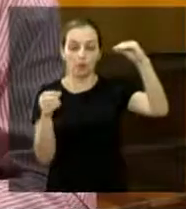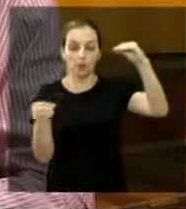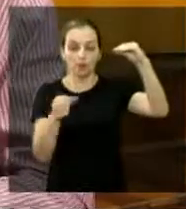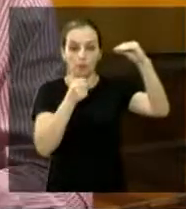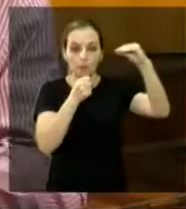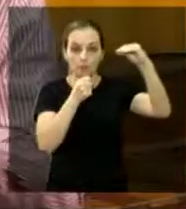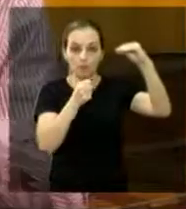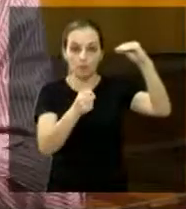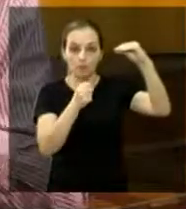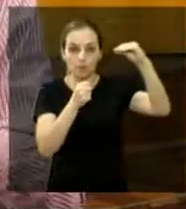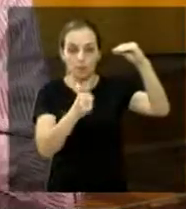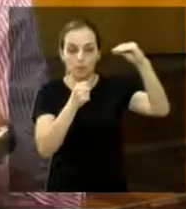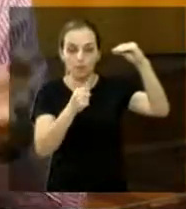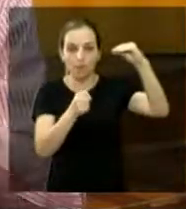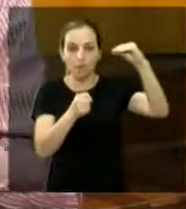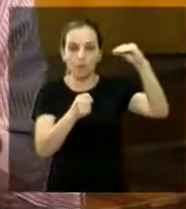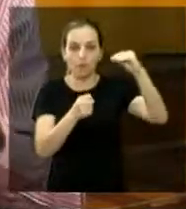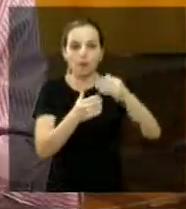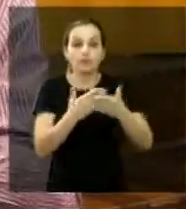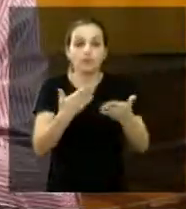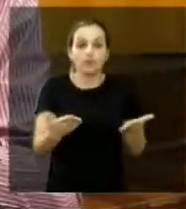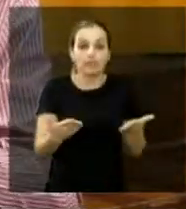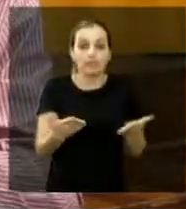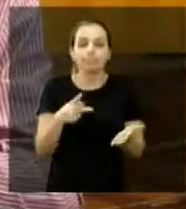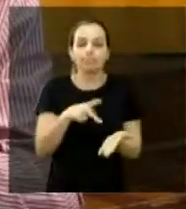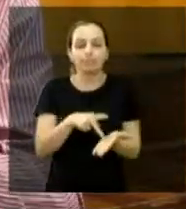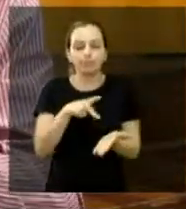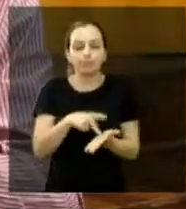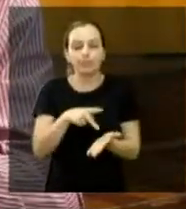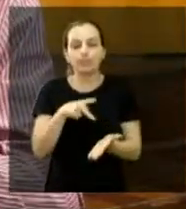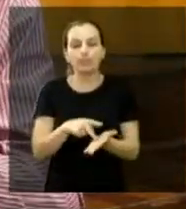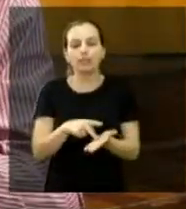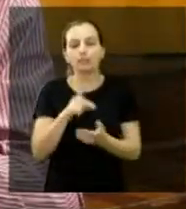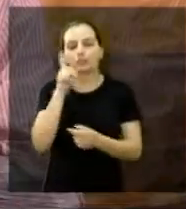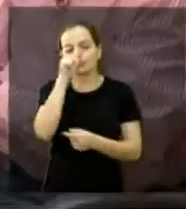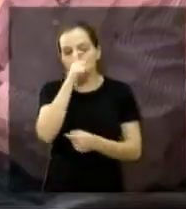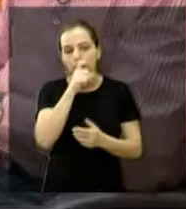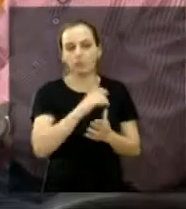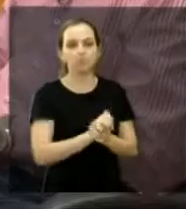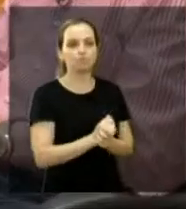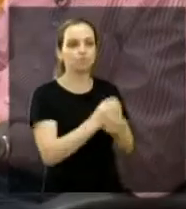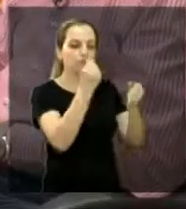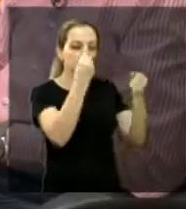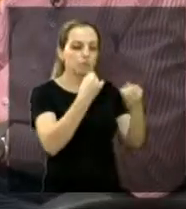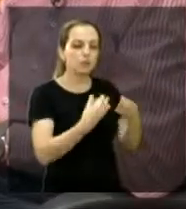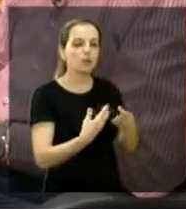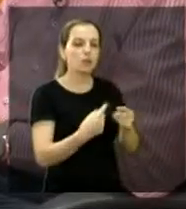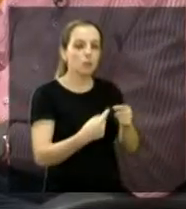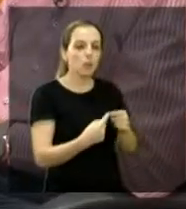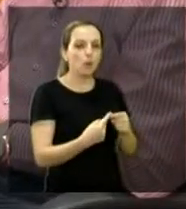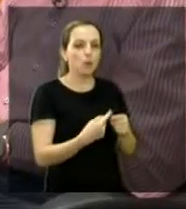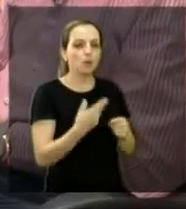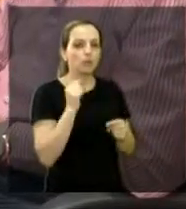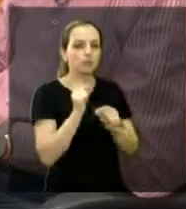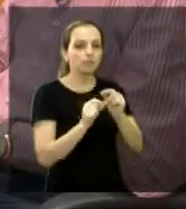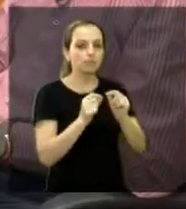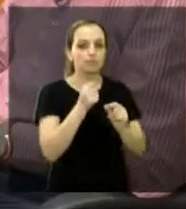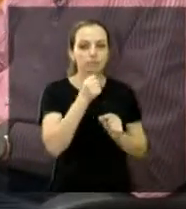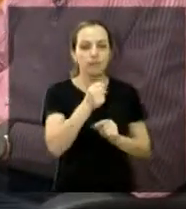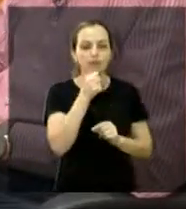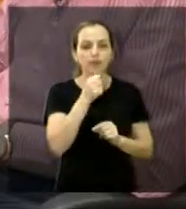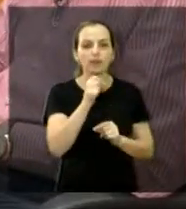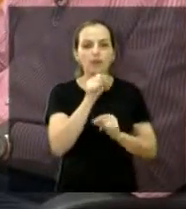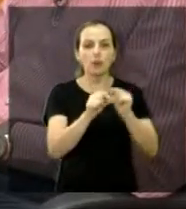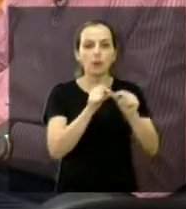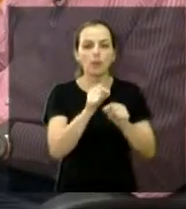microfone. Isso foi a mais pura verdade. O Adilson contou pra gente aqui outro dia uma narração que você fez